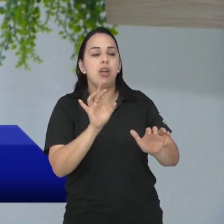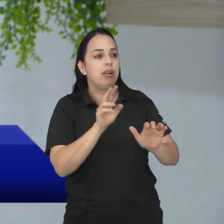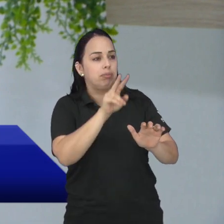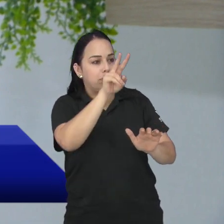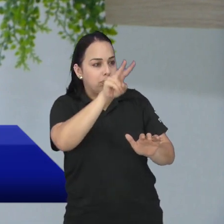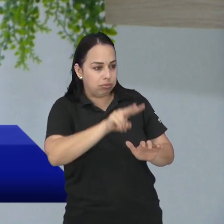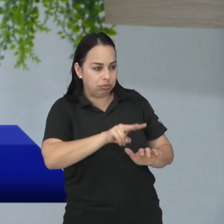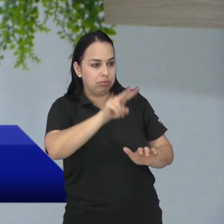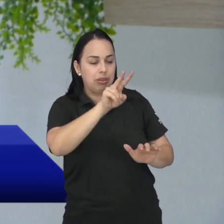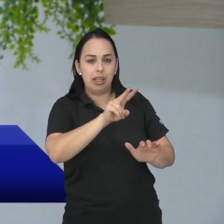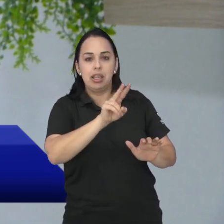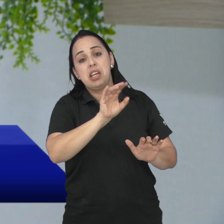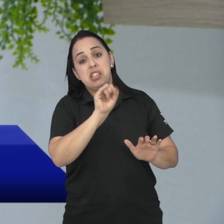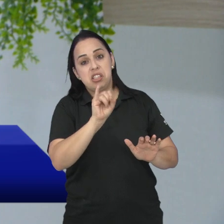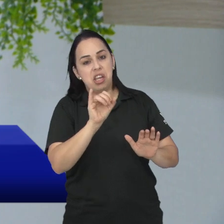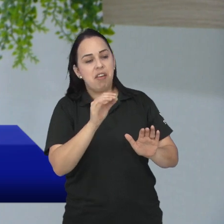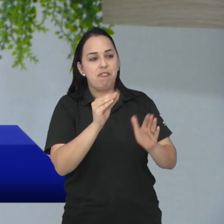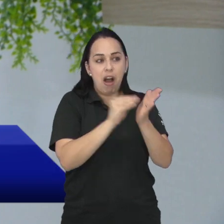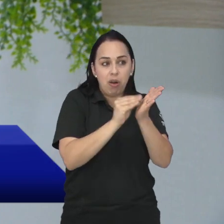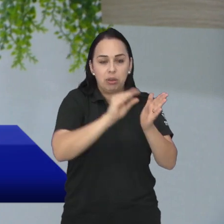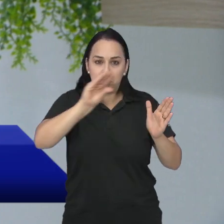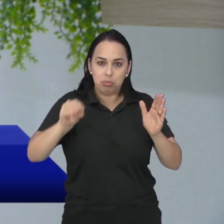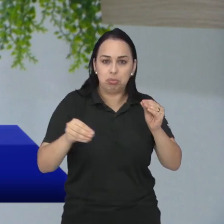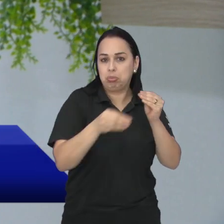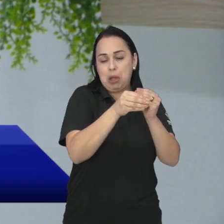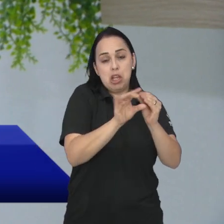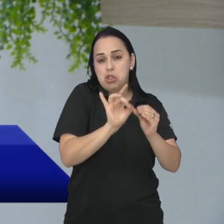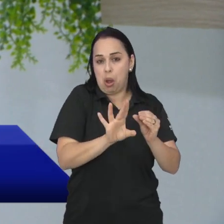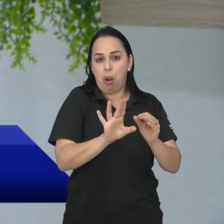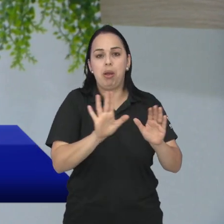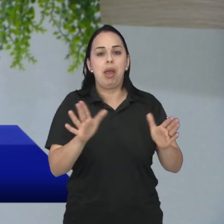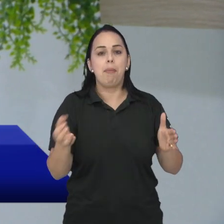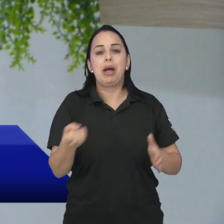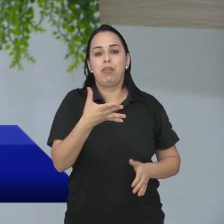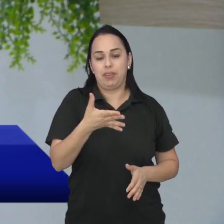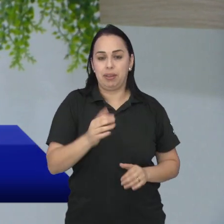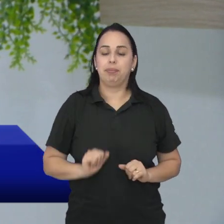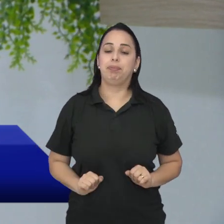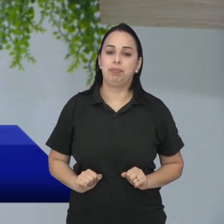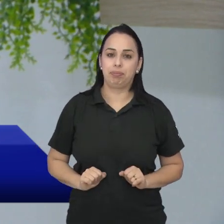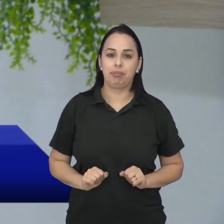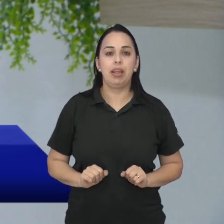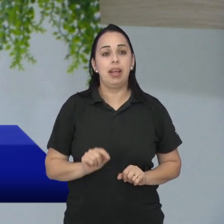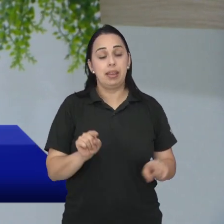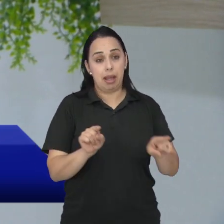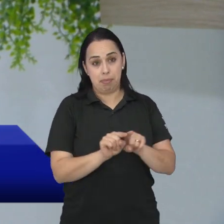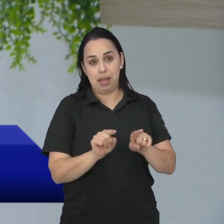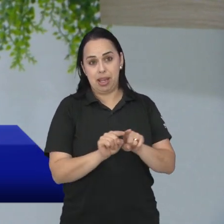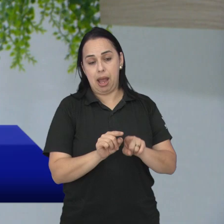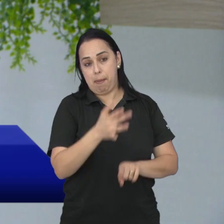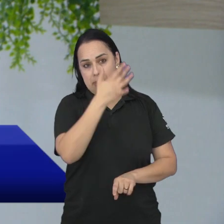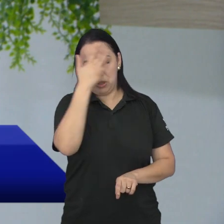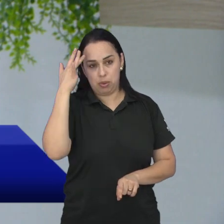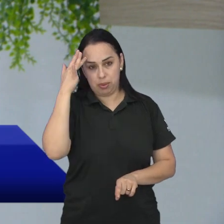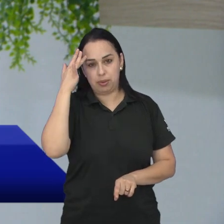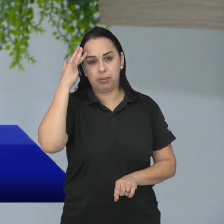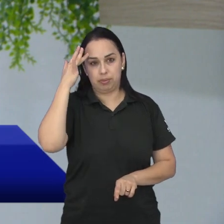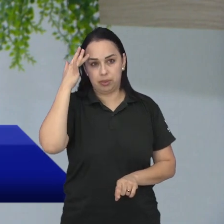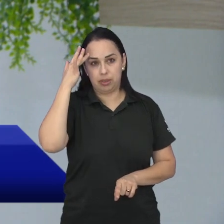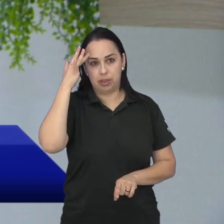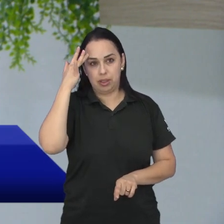vai conferir e incluir alguma coisa que não esteja lá. Essa é uma das novidades. E também quem optar